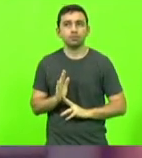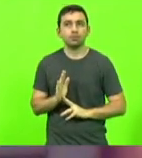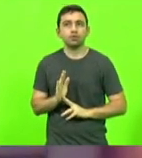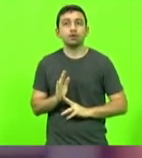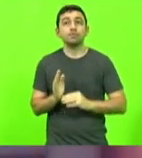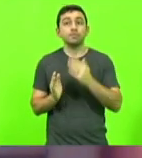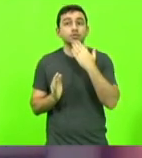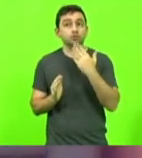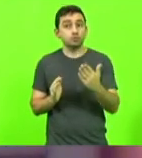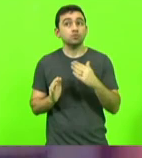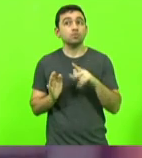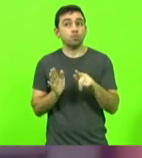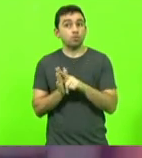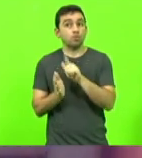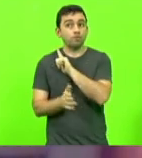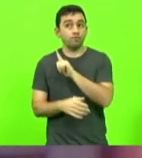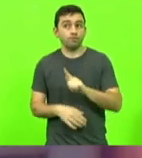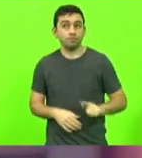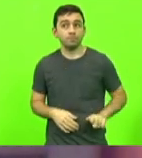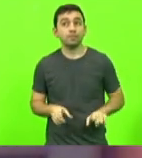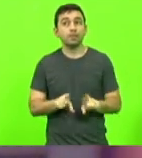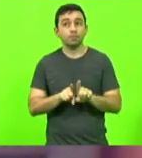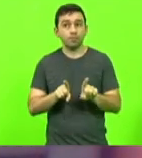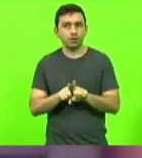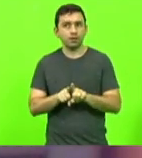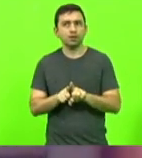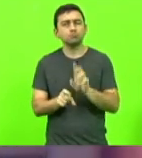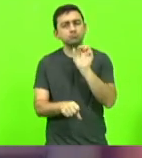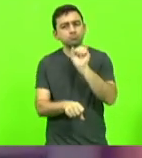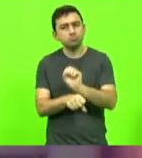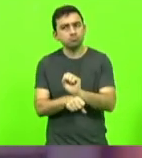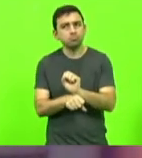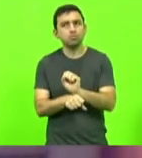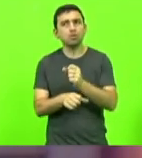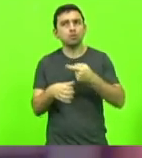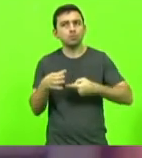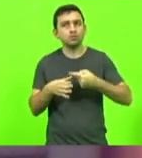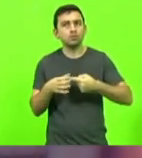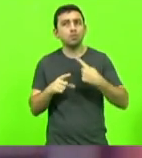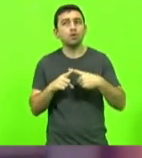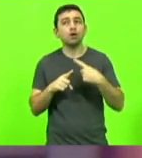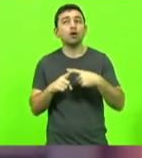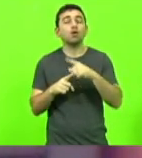pedido do próprio governo, nós prorrogamos esta comissão, porque o governo